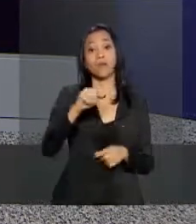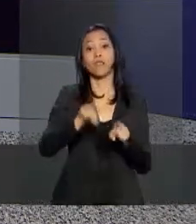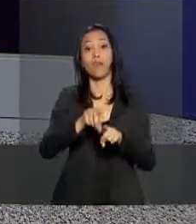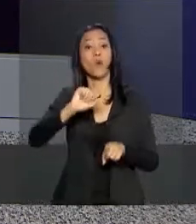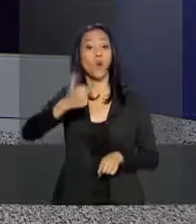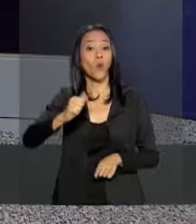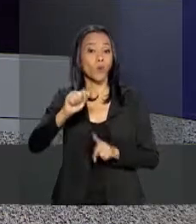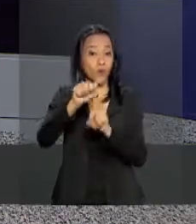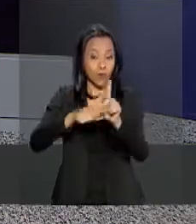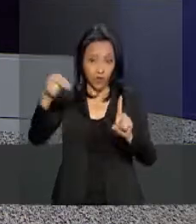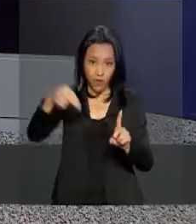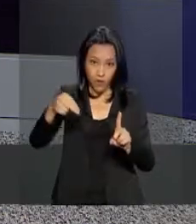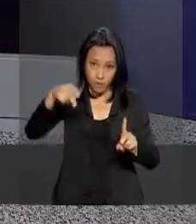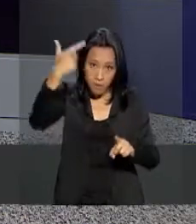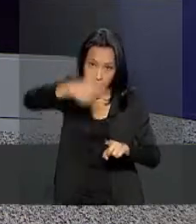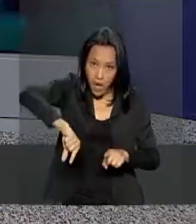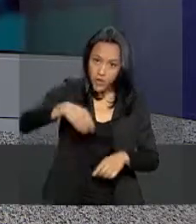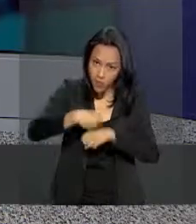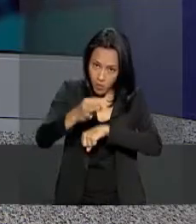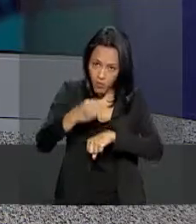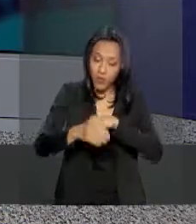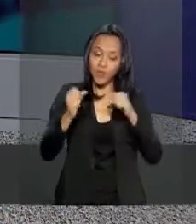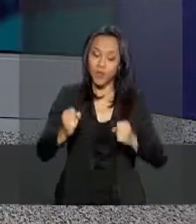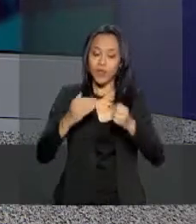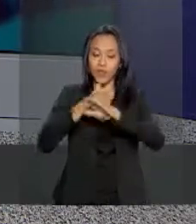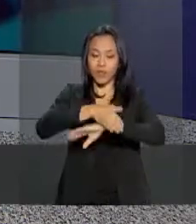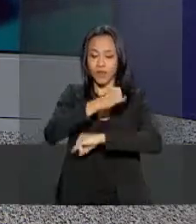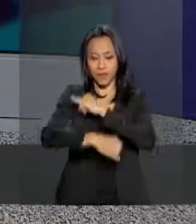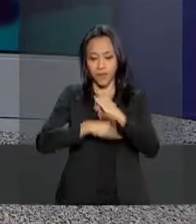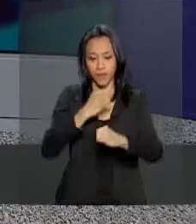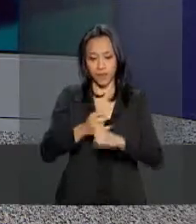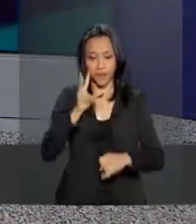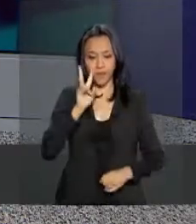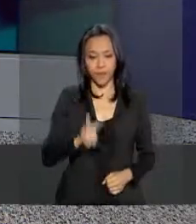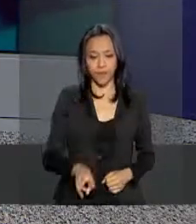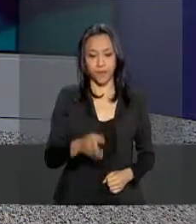novembro. Para saber mais, acesse